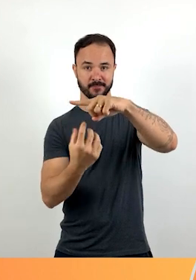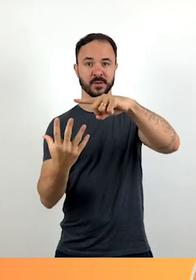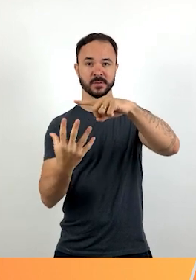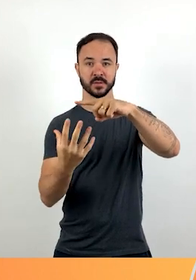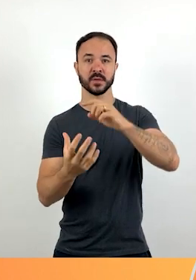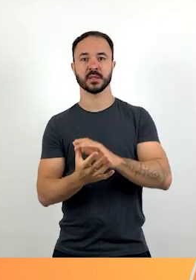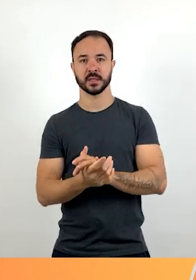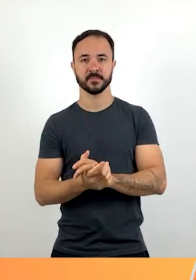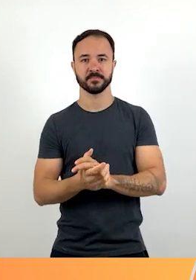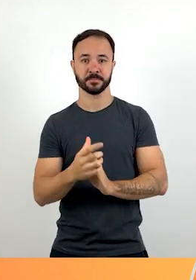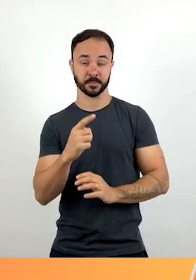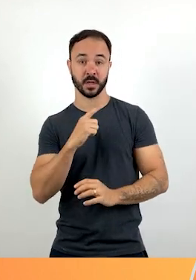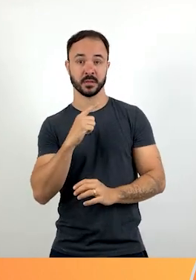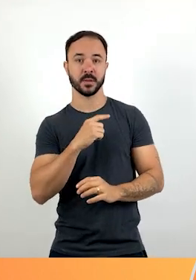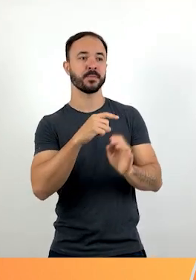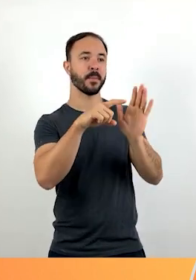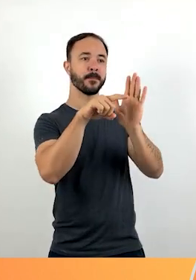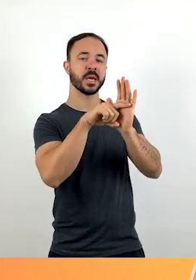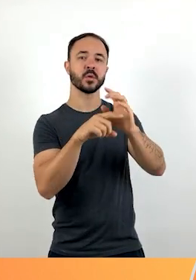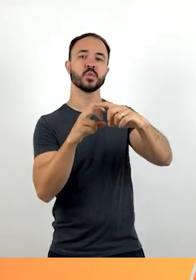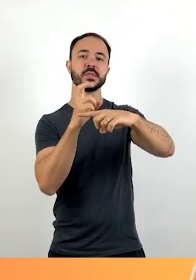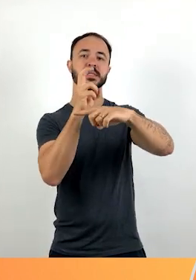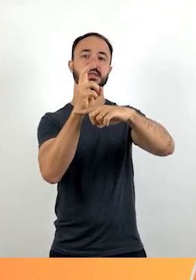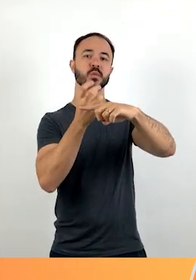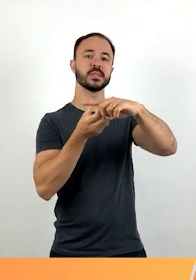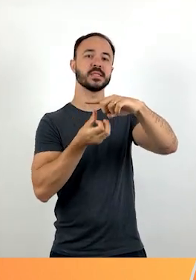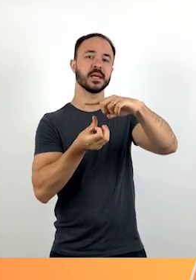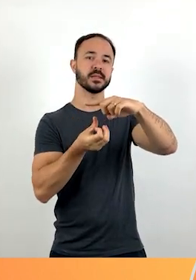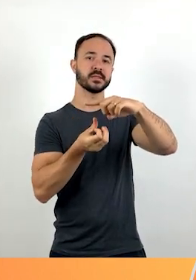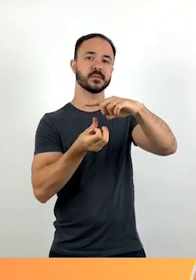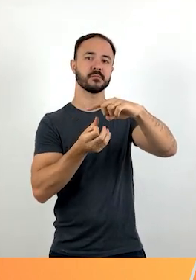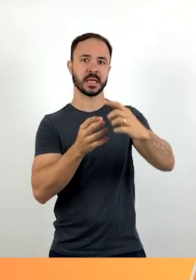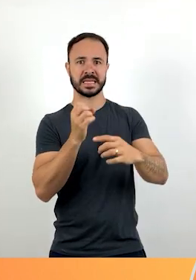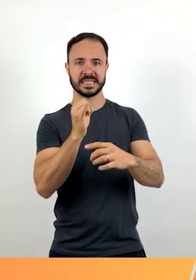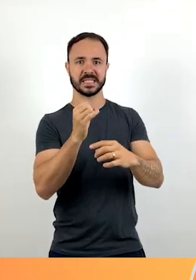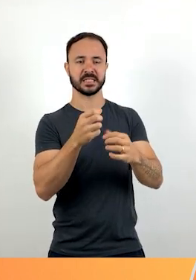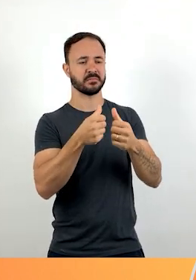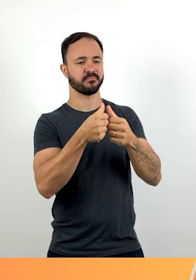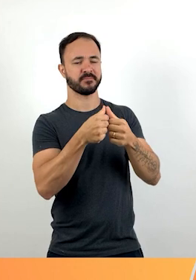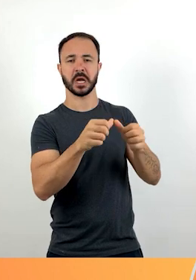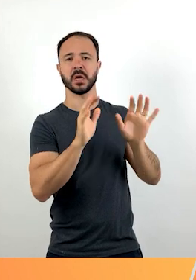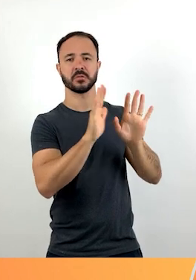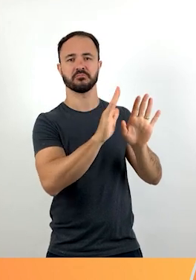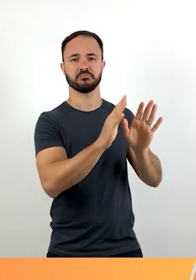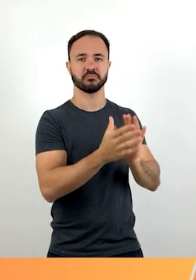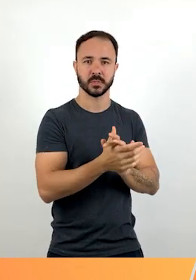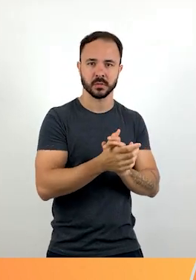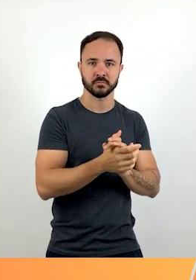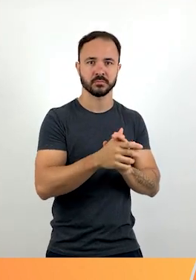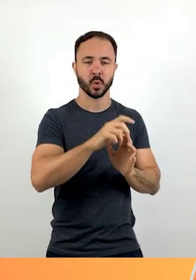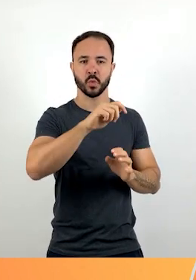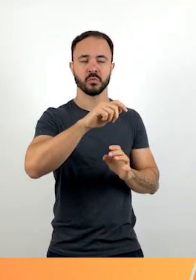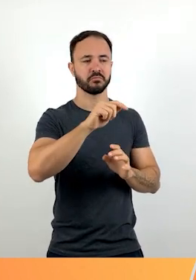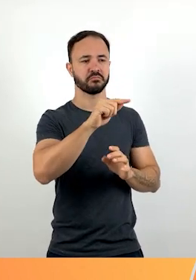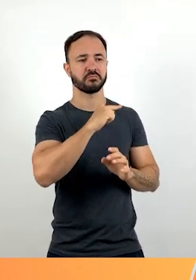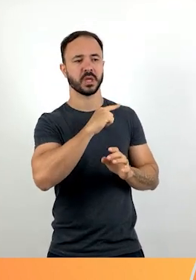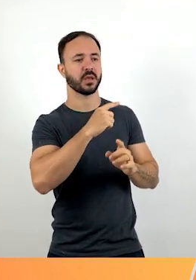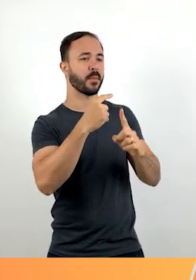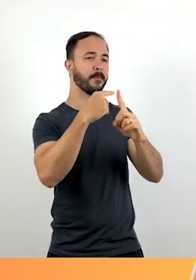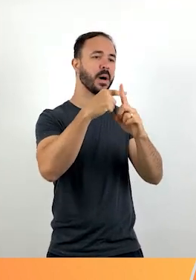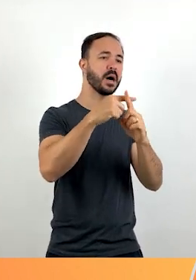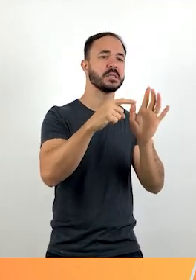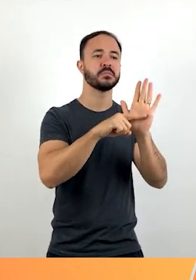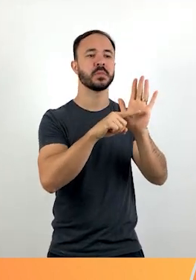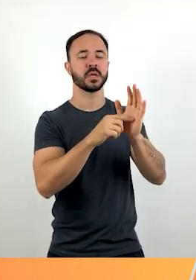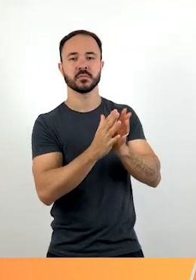5 sobre 6. Mas se você deixar o sinal lá no 3, como apareceu primeiramente aqui, não tem problema nenhum.